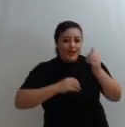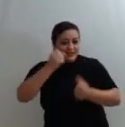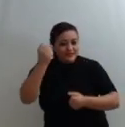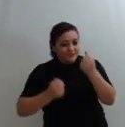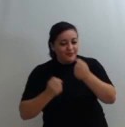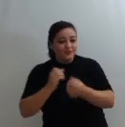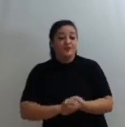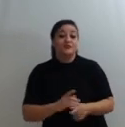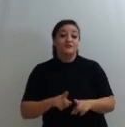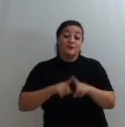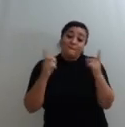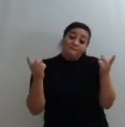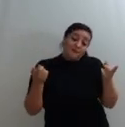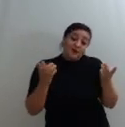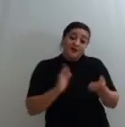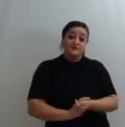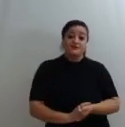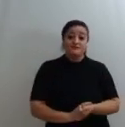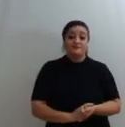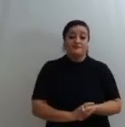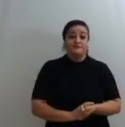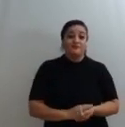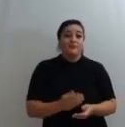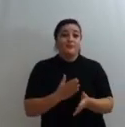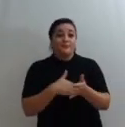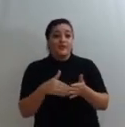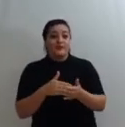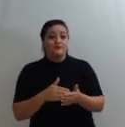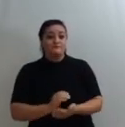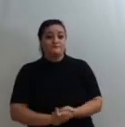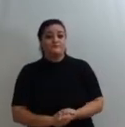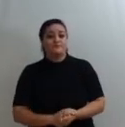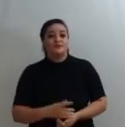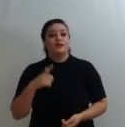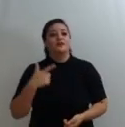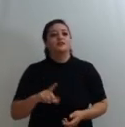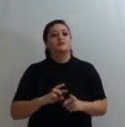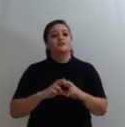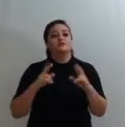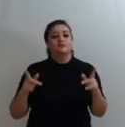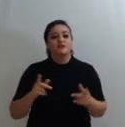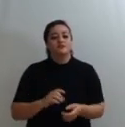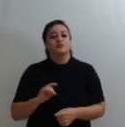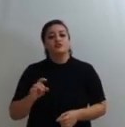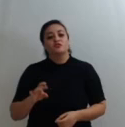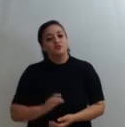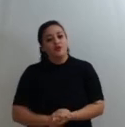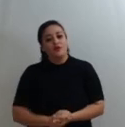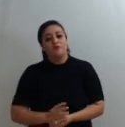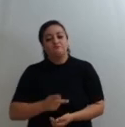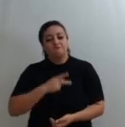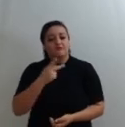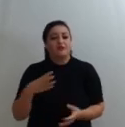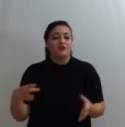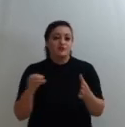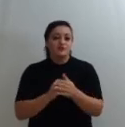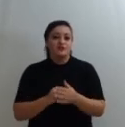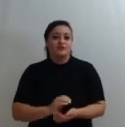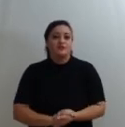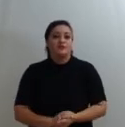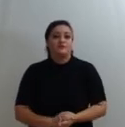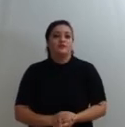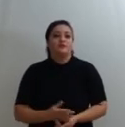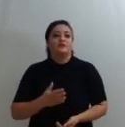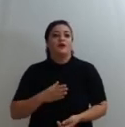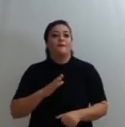Mas, não é? Eu até não tinha divergido, só fiz uma observação, e vou dar mais um voto de